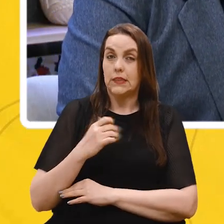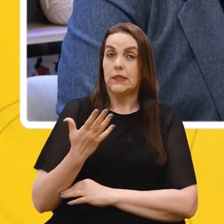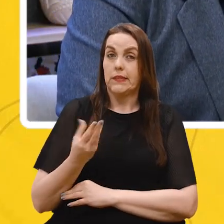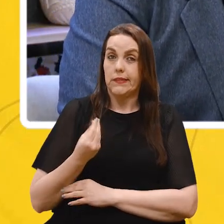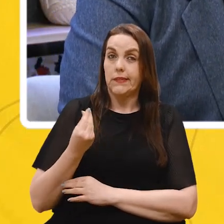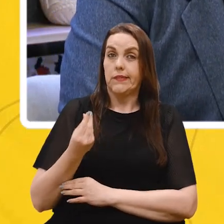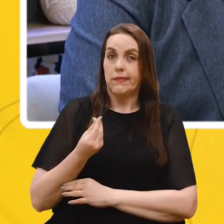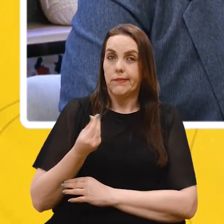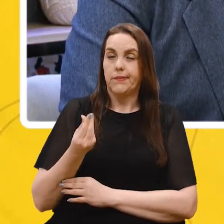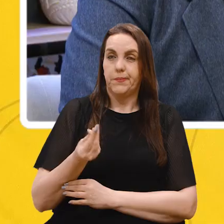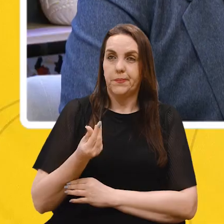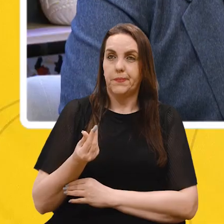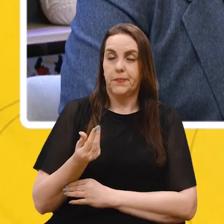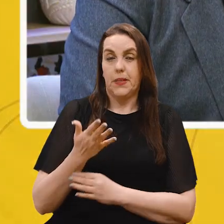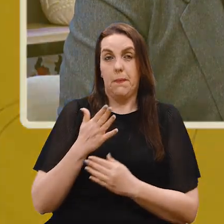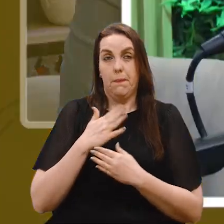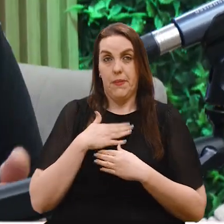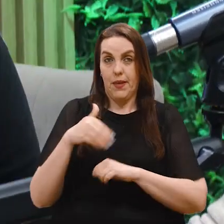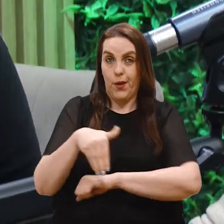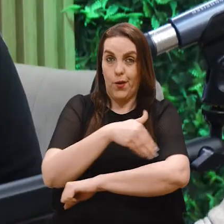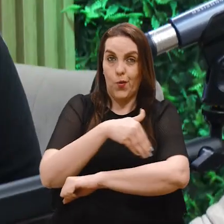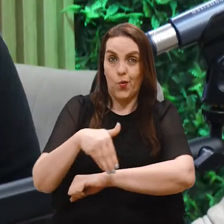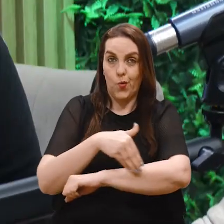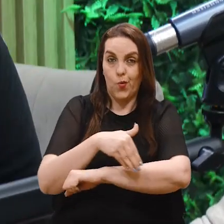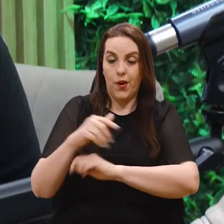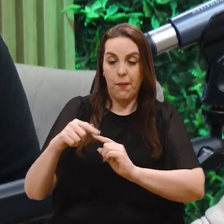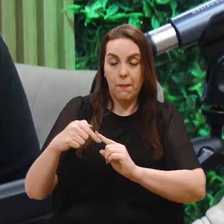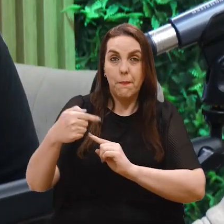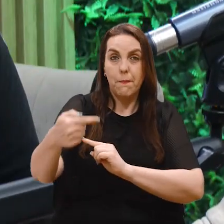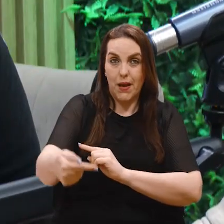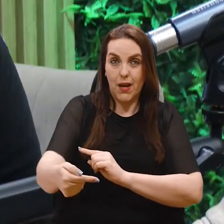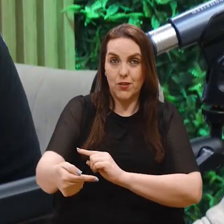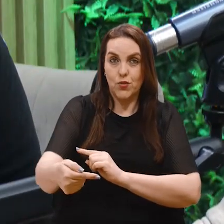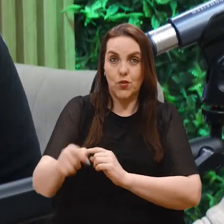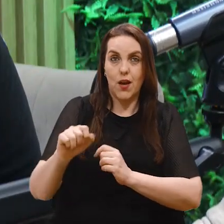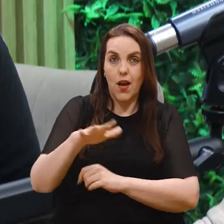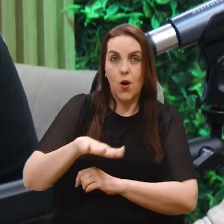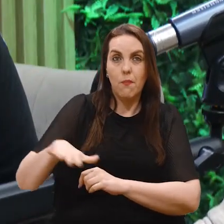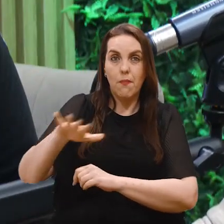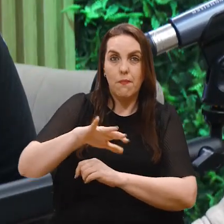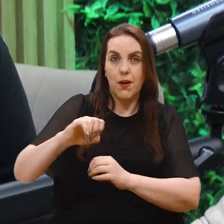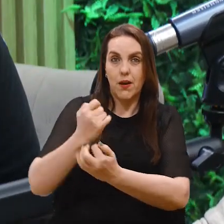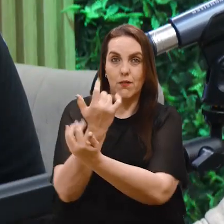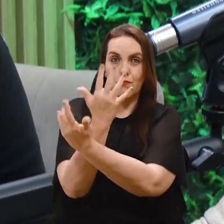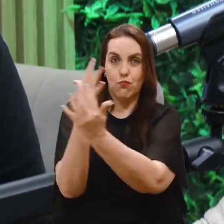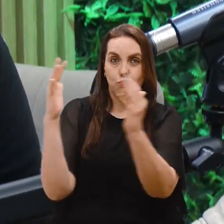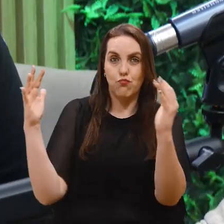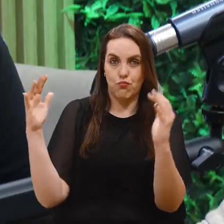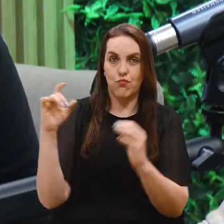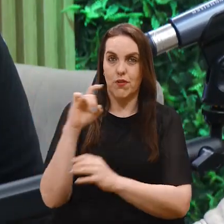Porque na minha rua ali, pro lado de baixo da rua, é verde. Então tem